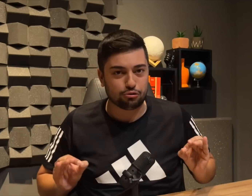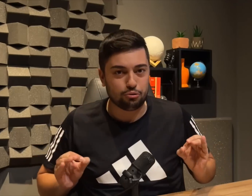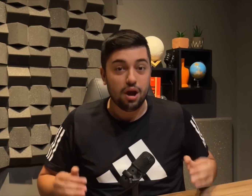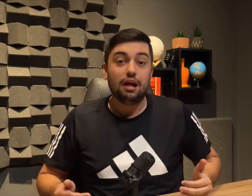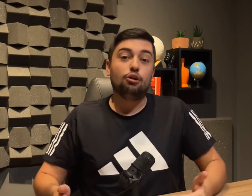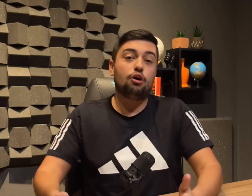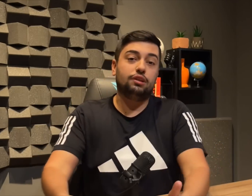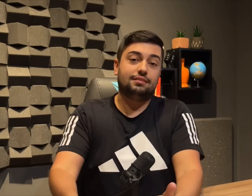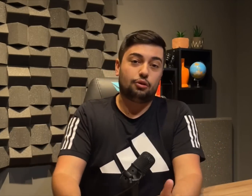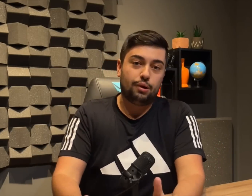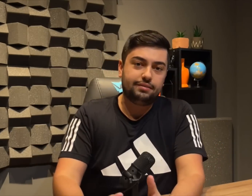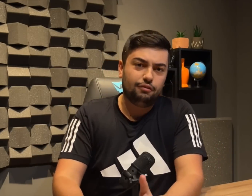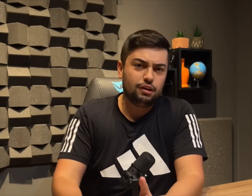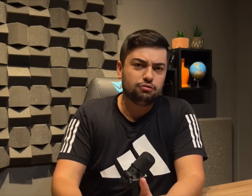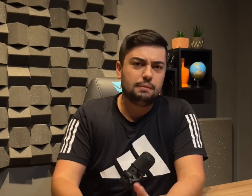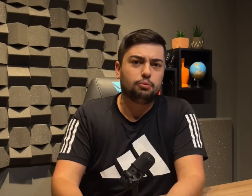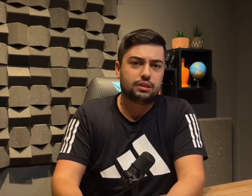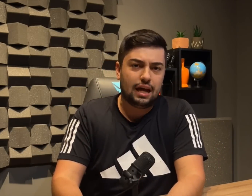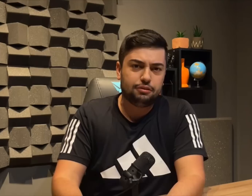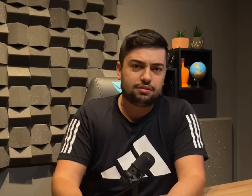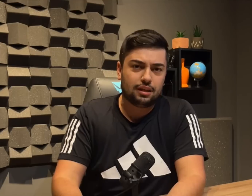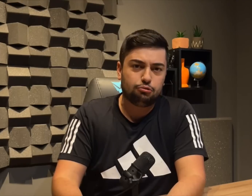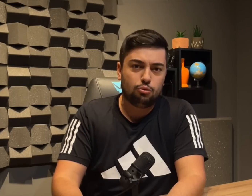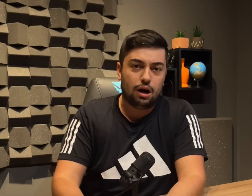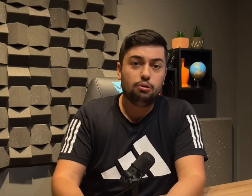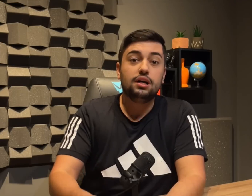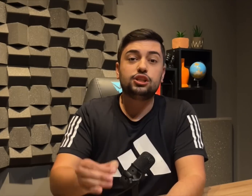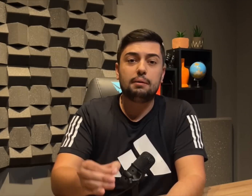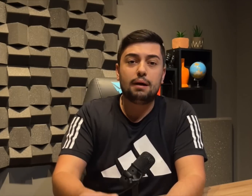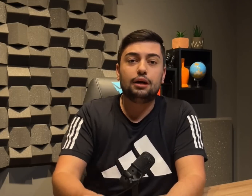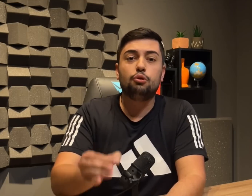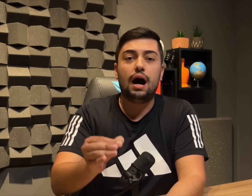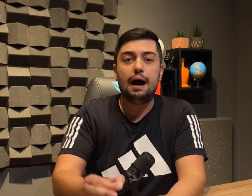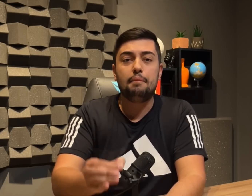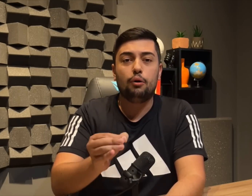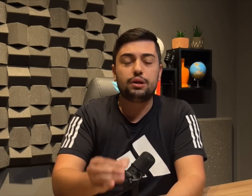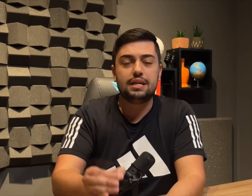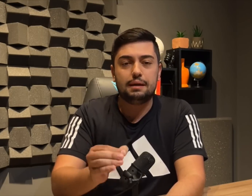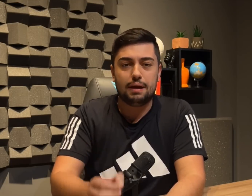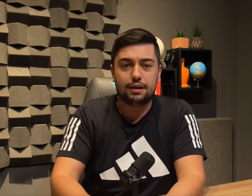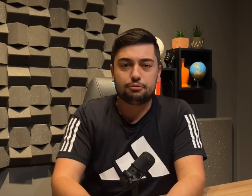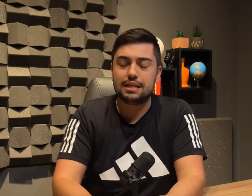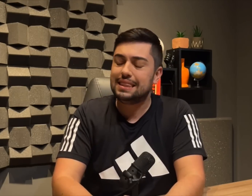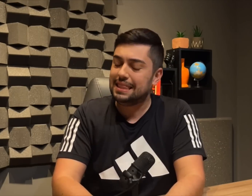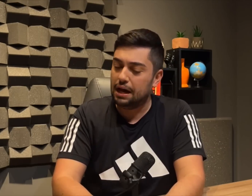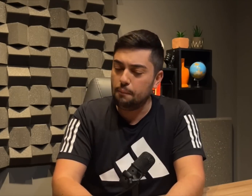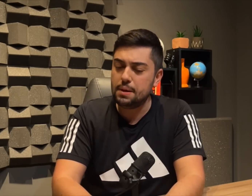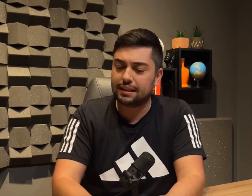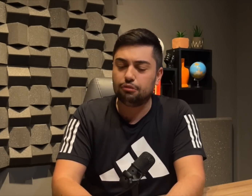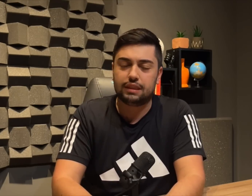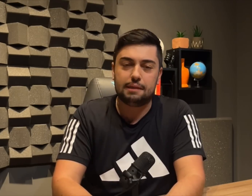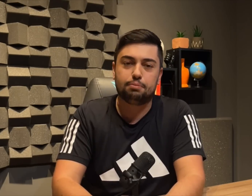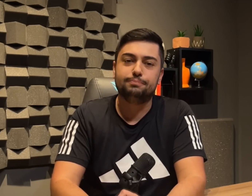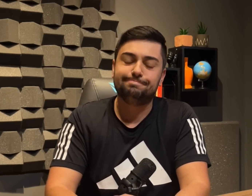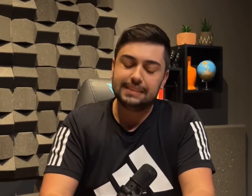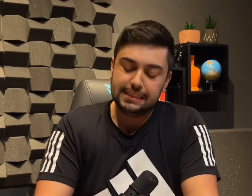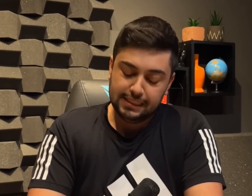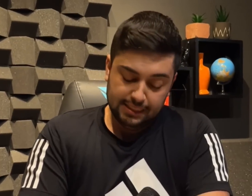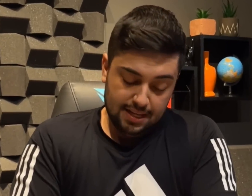caldo entornou logo na sequência vem um deputado estadual chamado Amauri Ribeiro que não perdeu